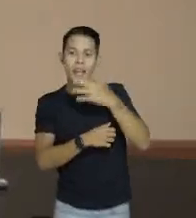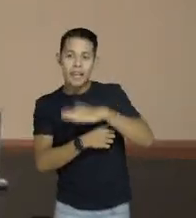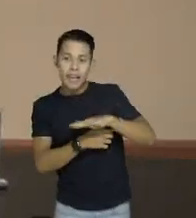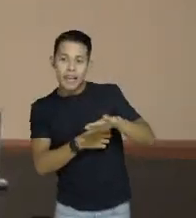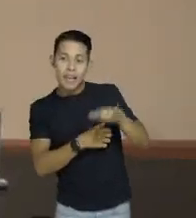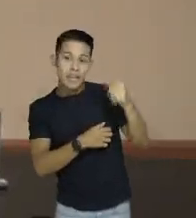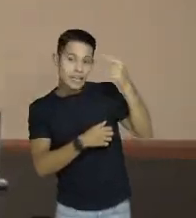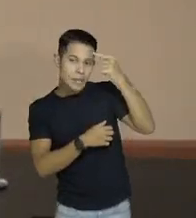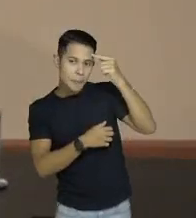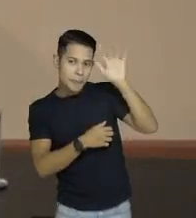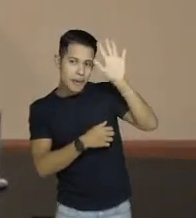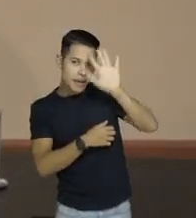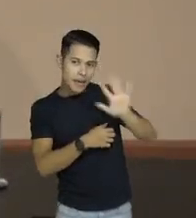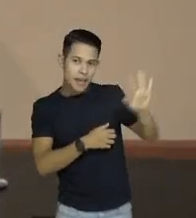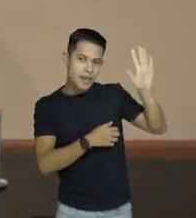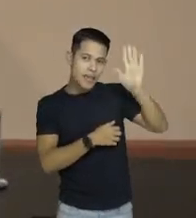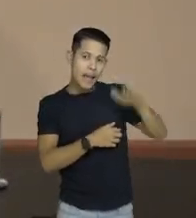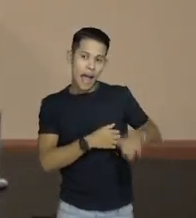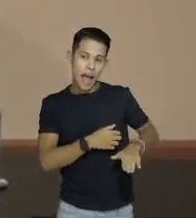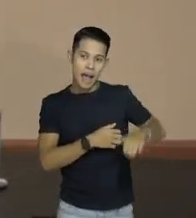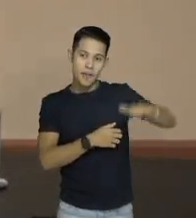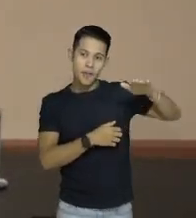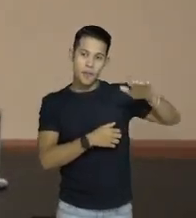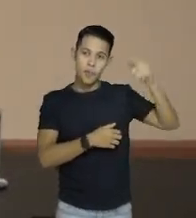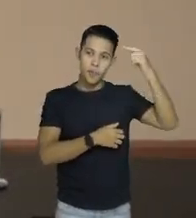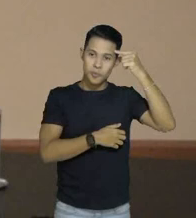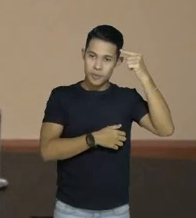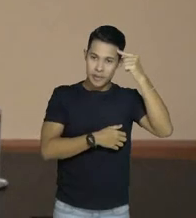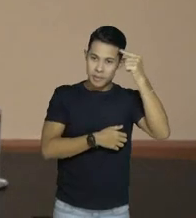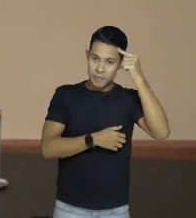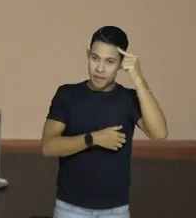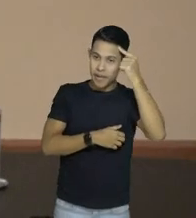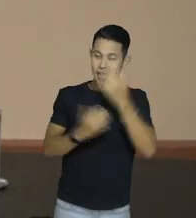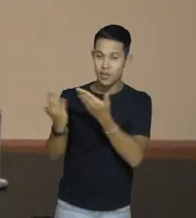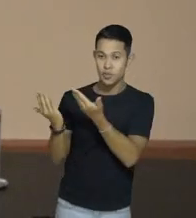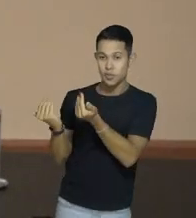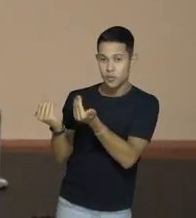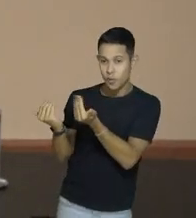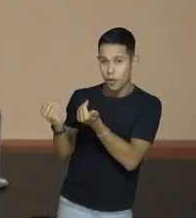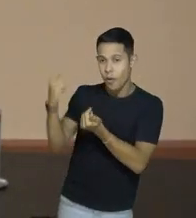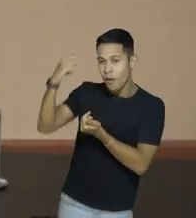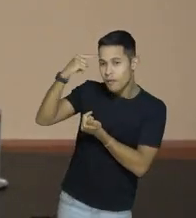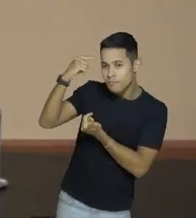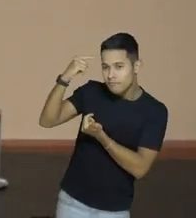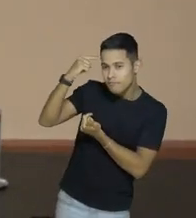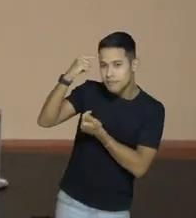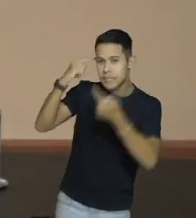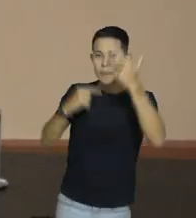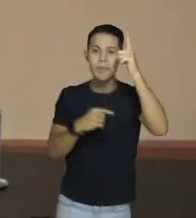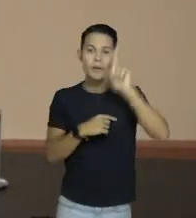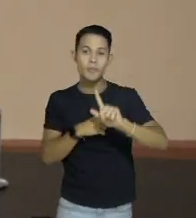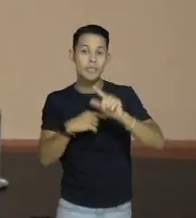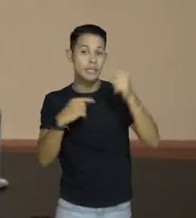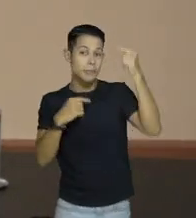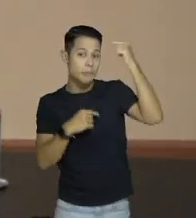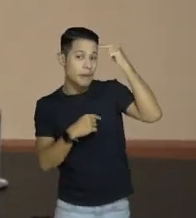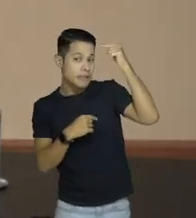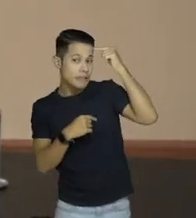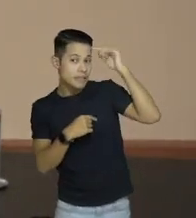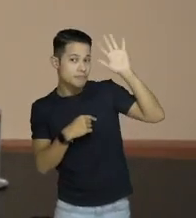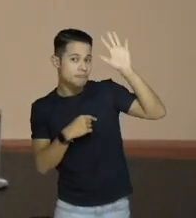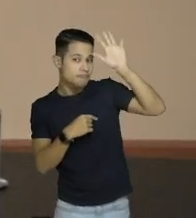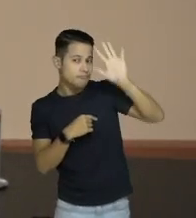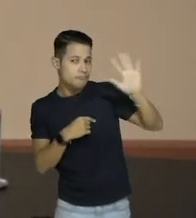que pensa, há um adolescente que pensa. E para processar, para pensar, eu preciso